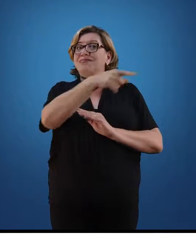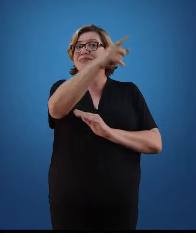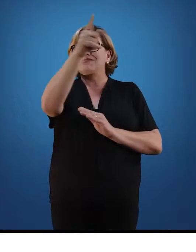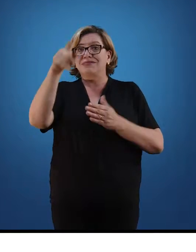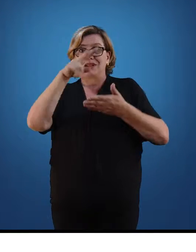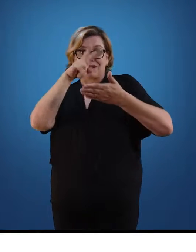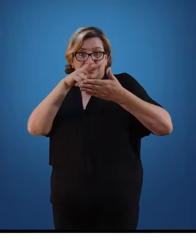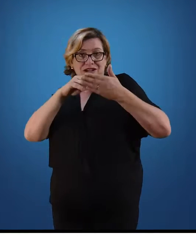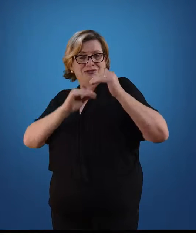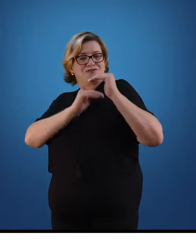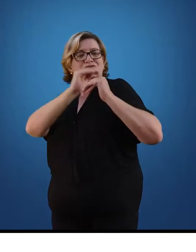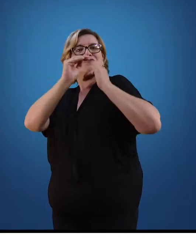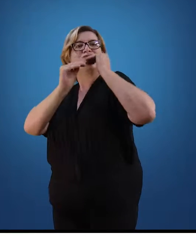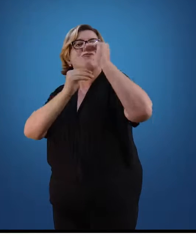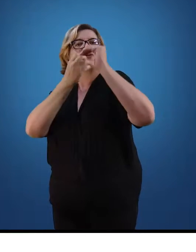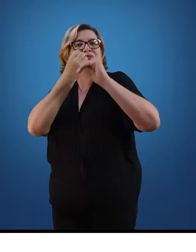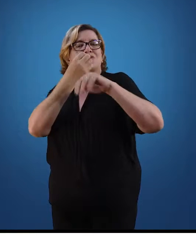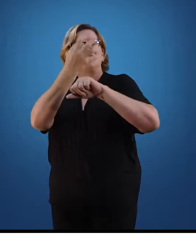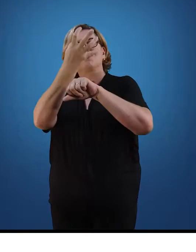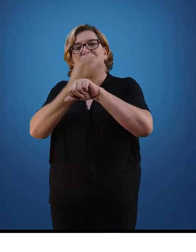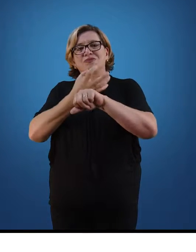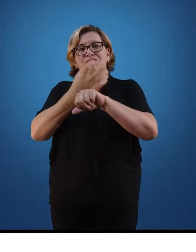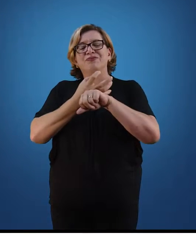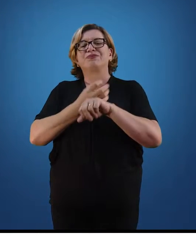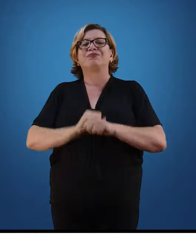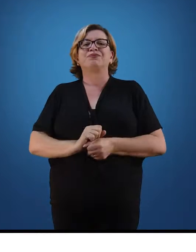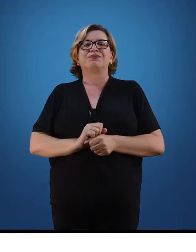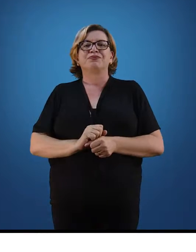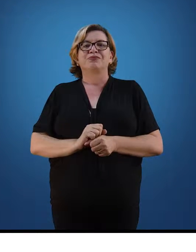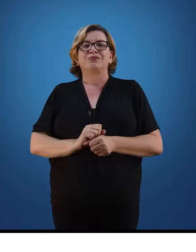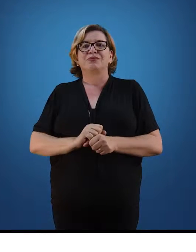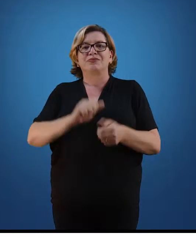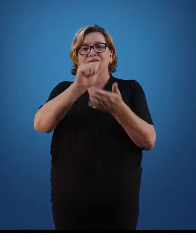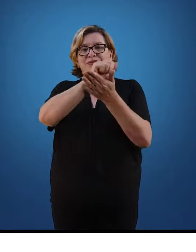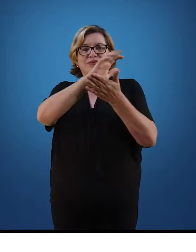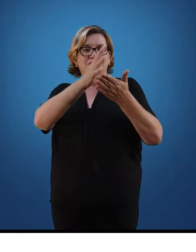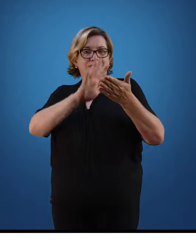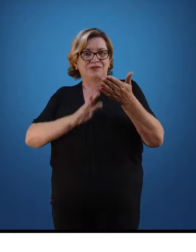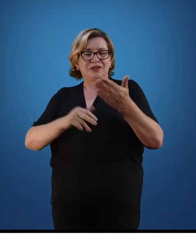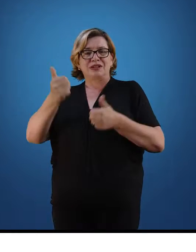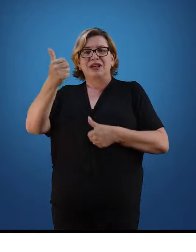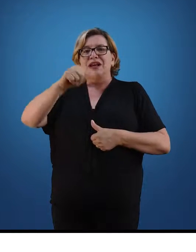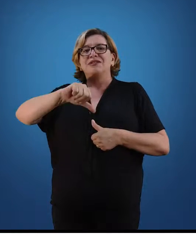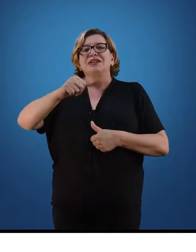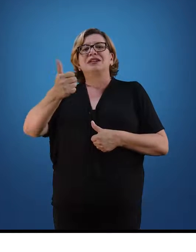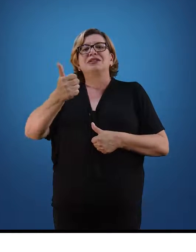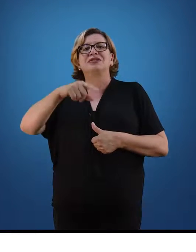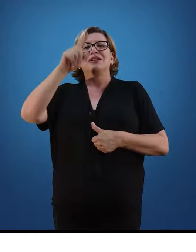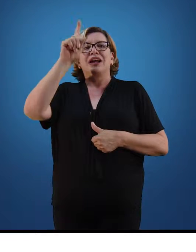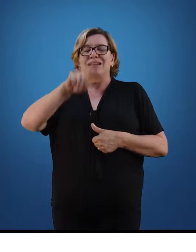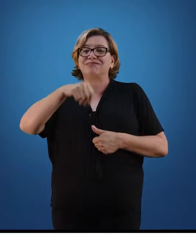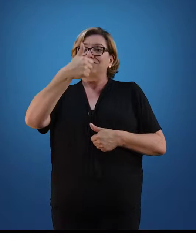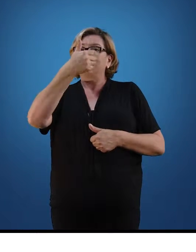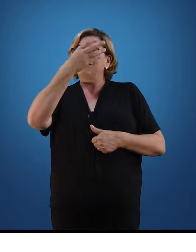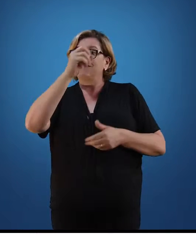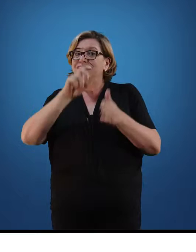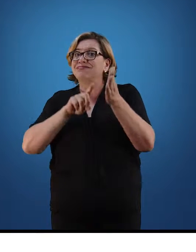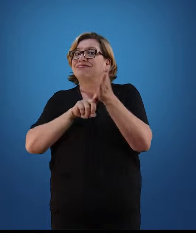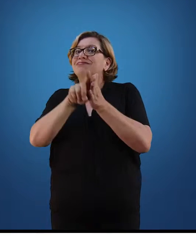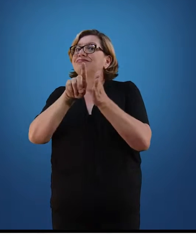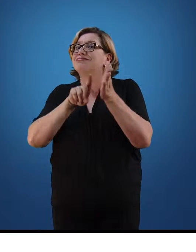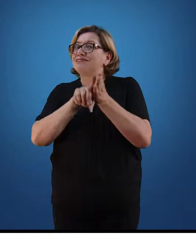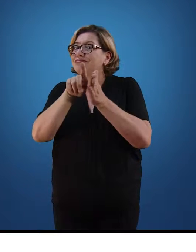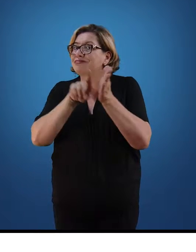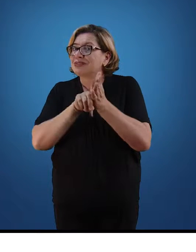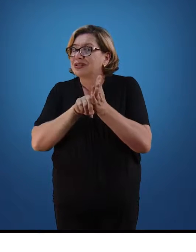o bom desenvolvimento da disciplina. As atividades avaliativas se referem a 10 questões